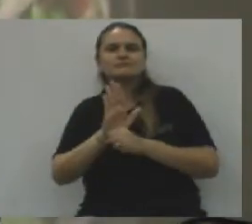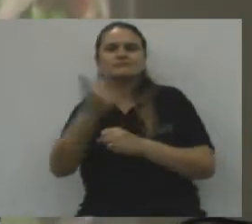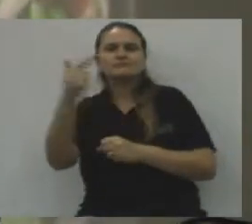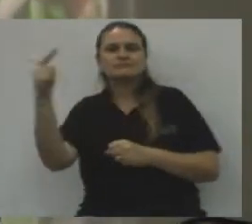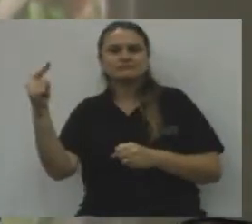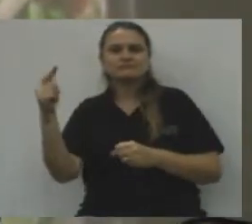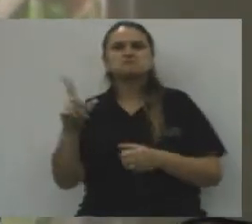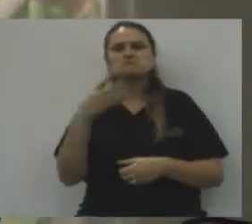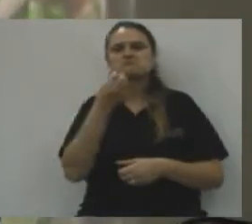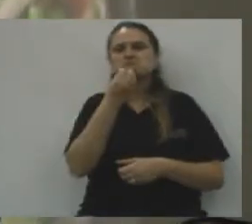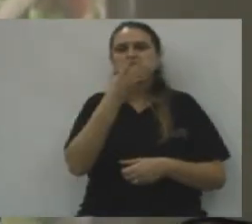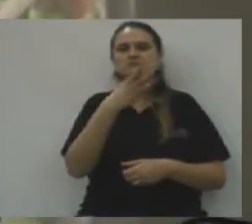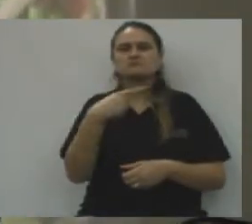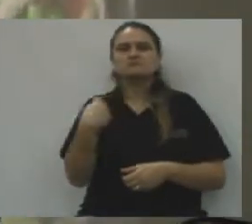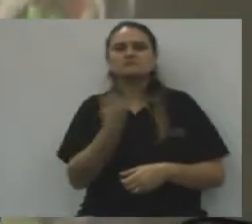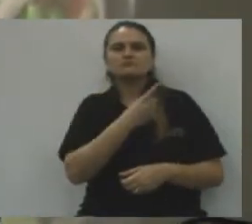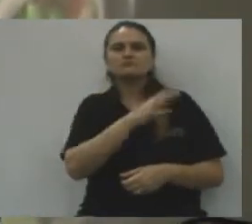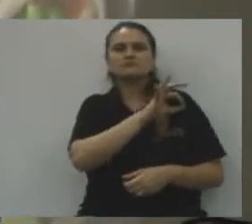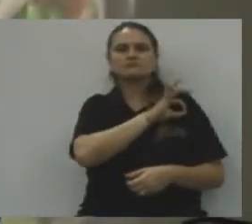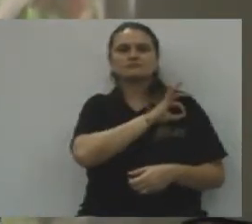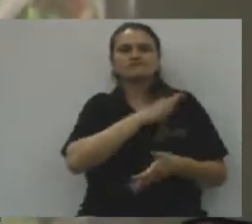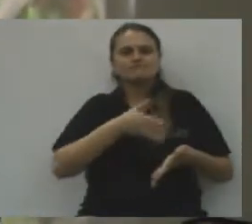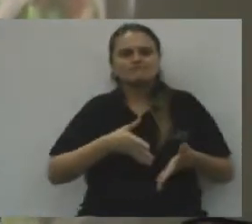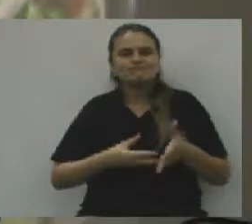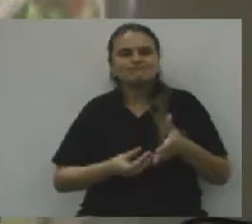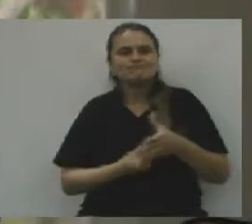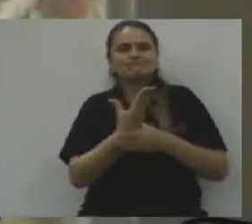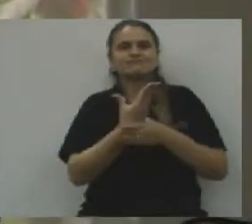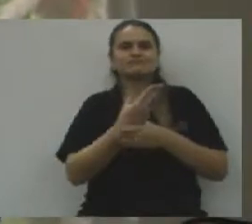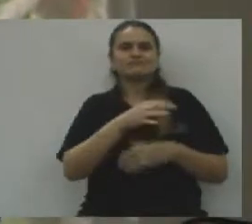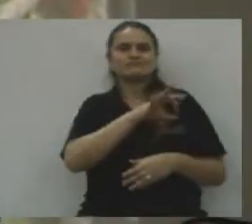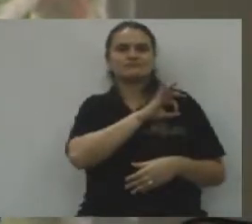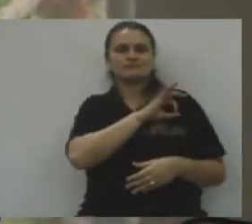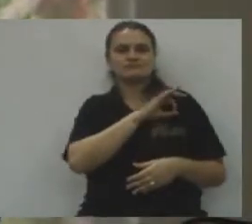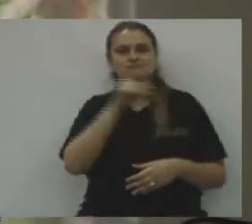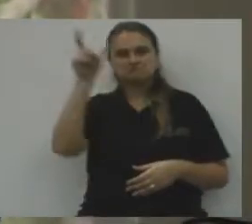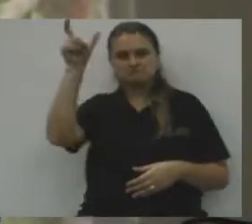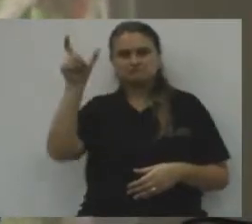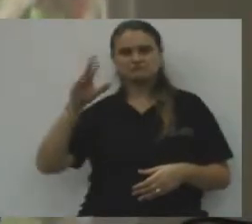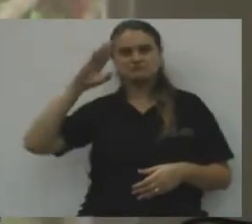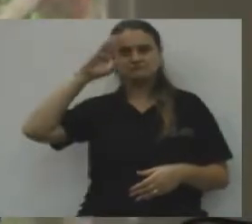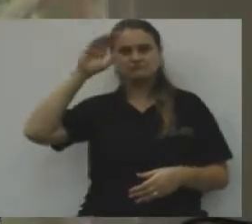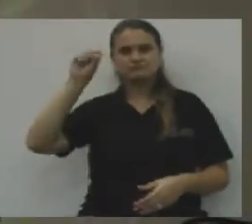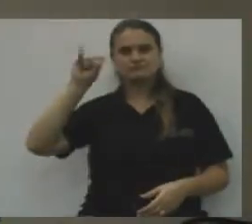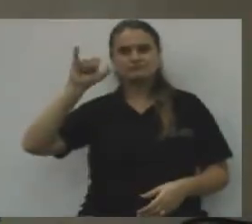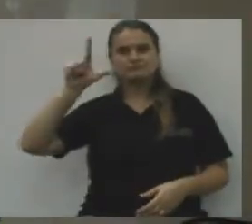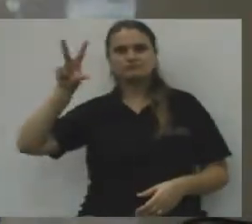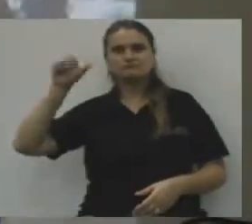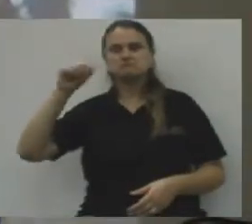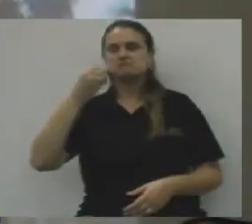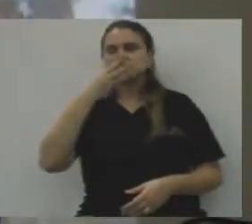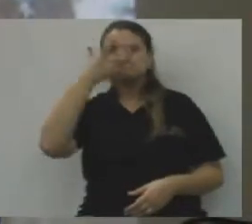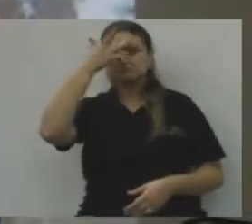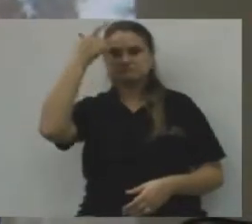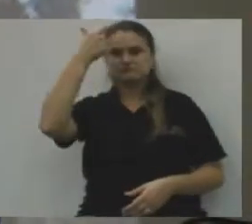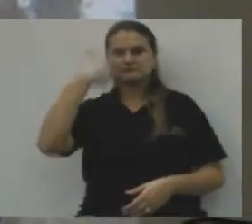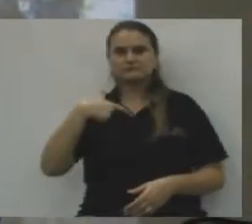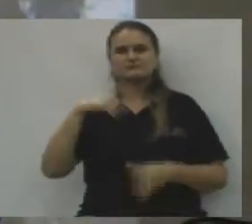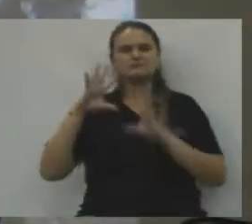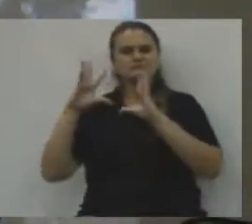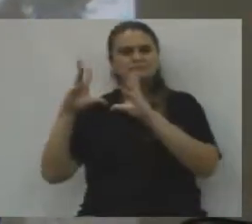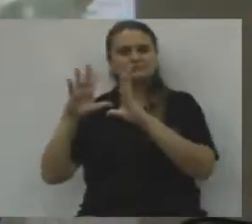vocação, né? O nosso policial ele nasce para ser policial e o soldado Silva nos mostra aí da melhor forma possível isso. Toda a família